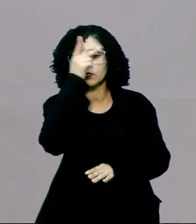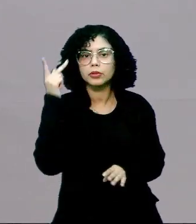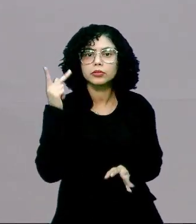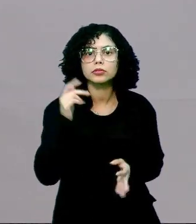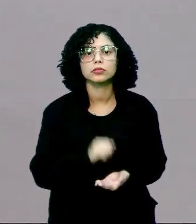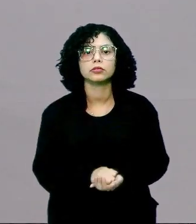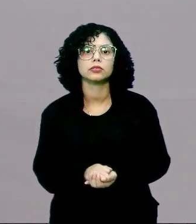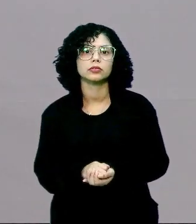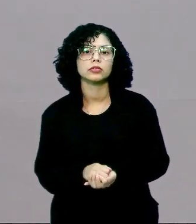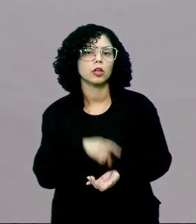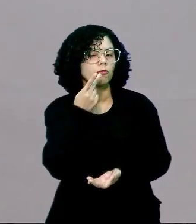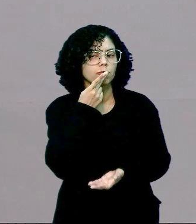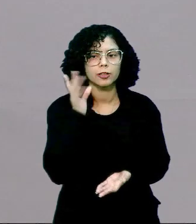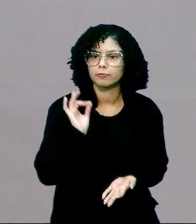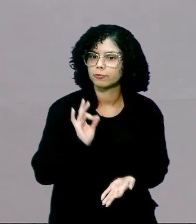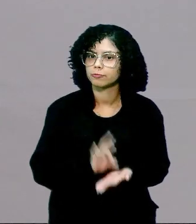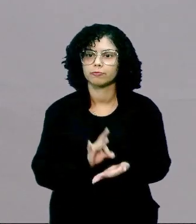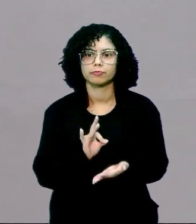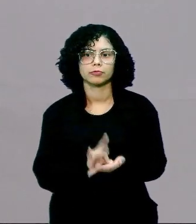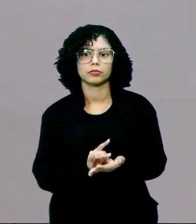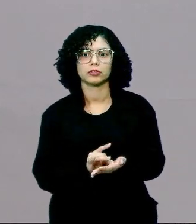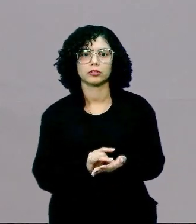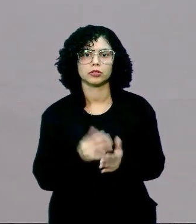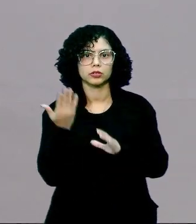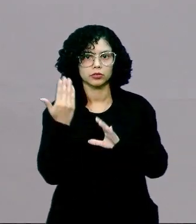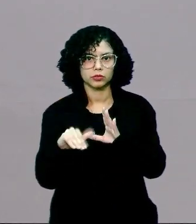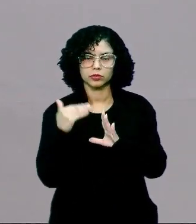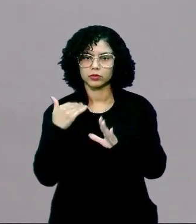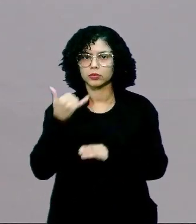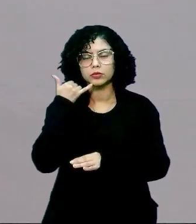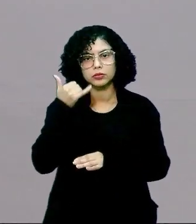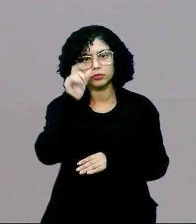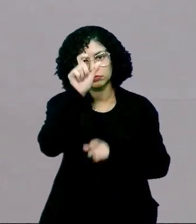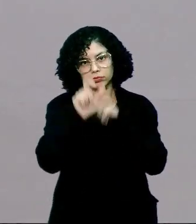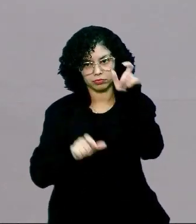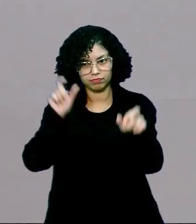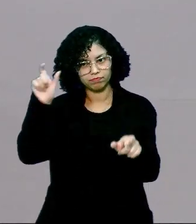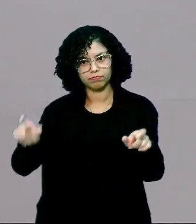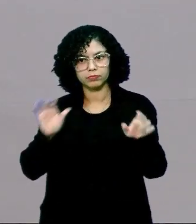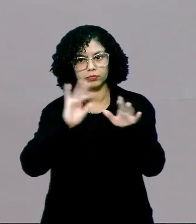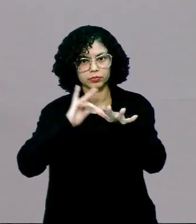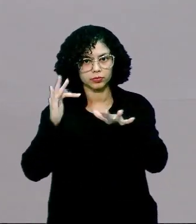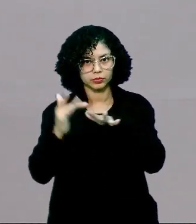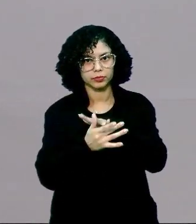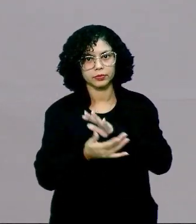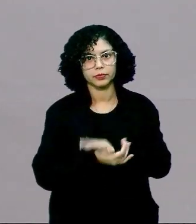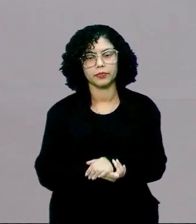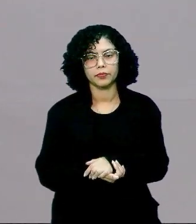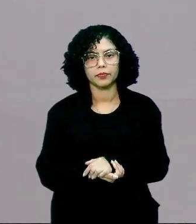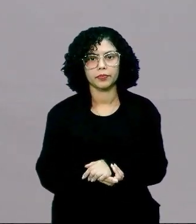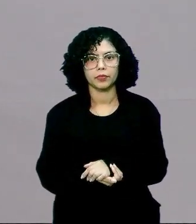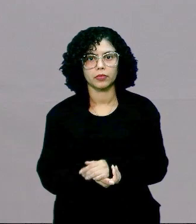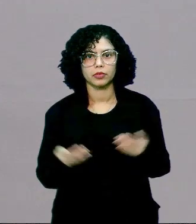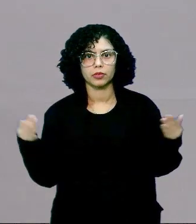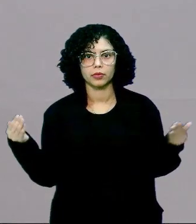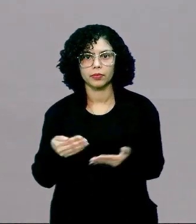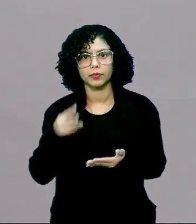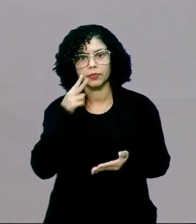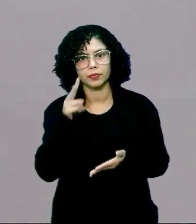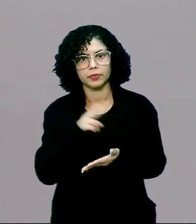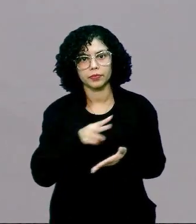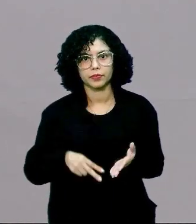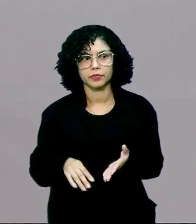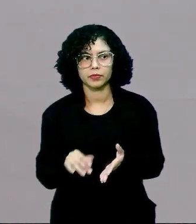pessoa que não conta a verdade, não fala a verdade nos seus perfis de redes sociais, ok? Agora vamos